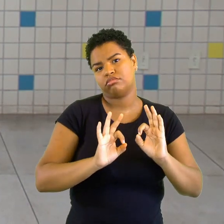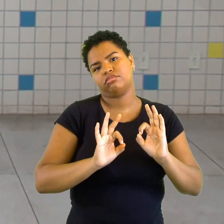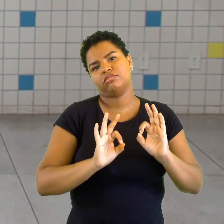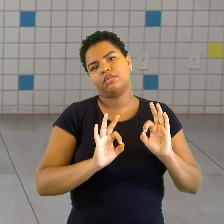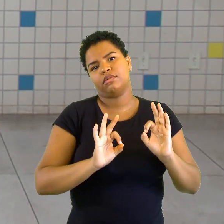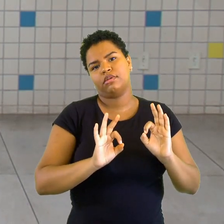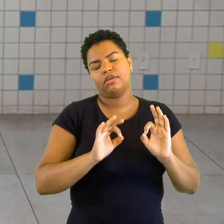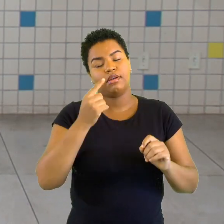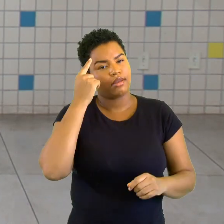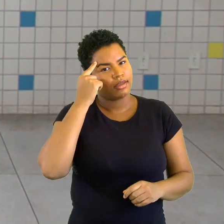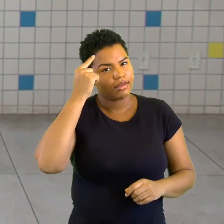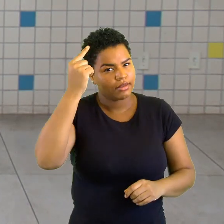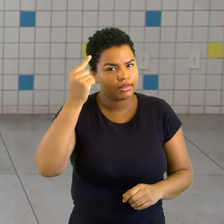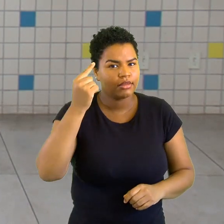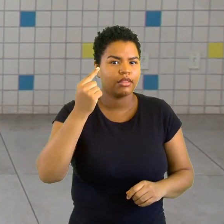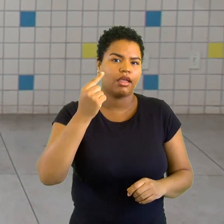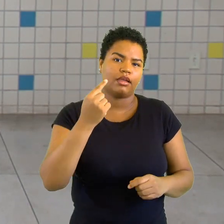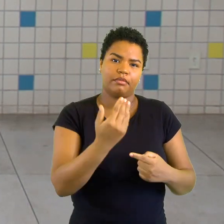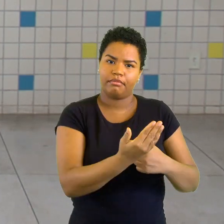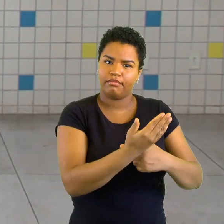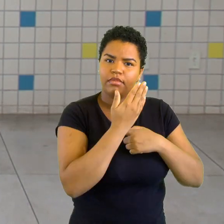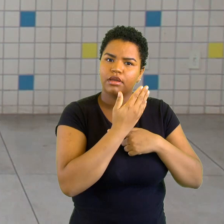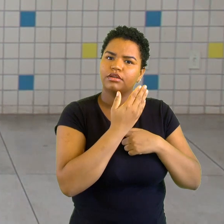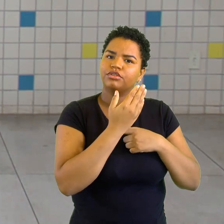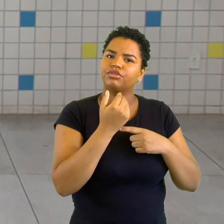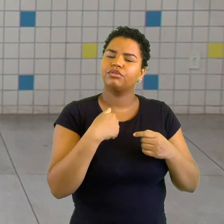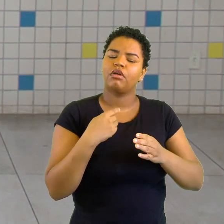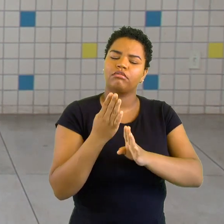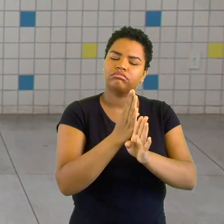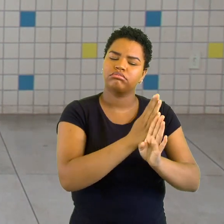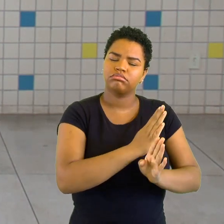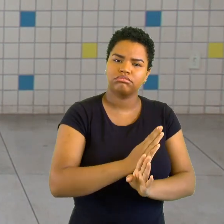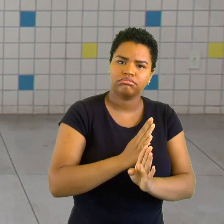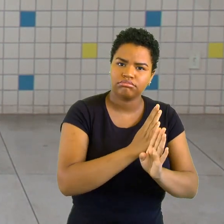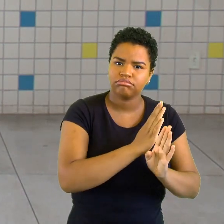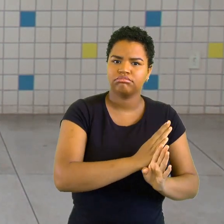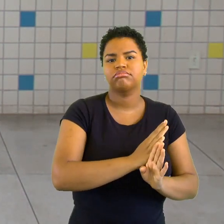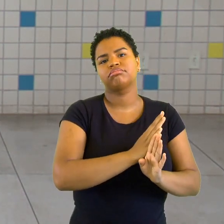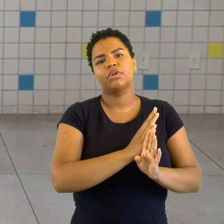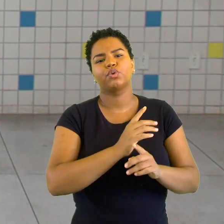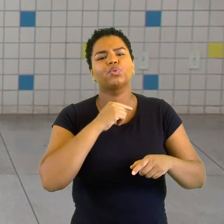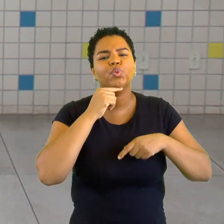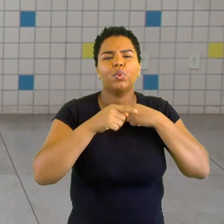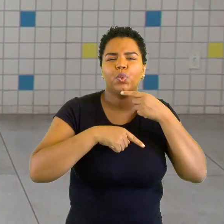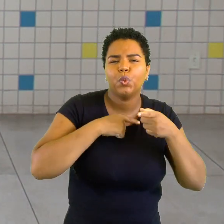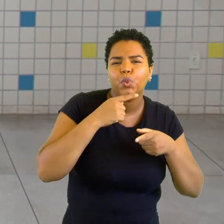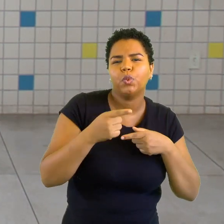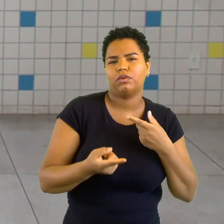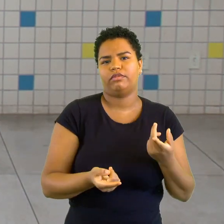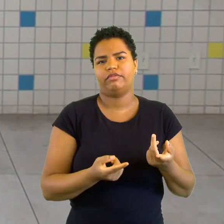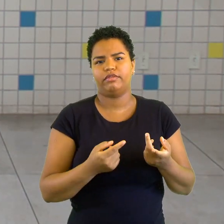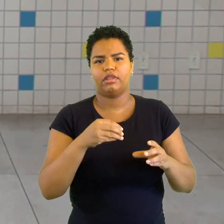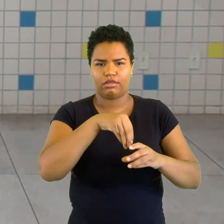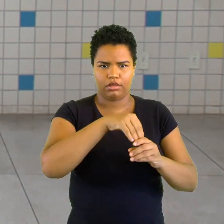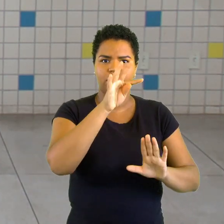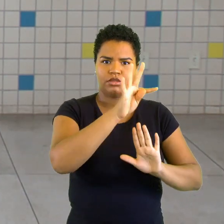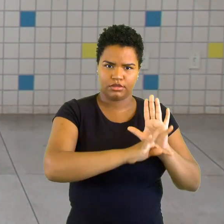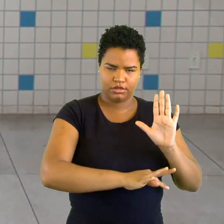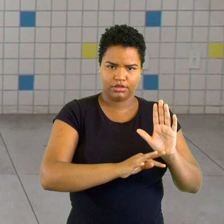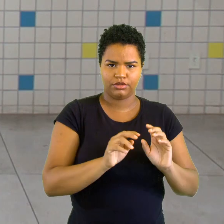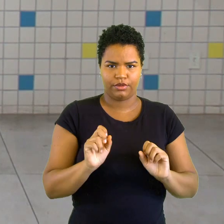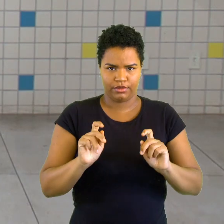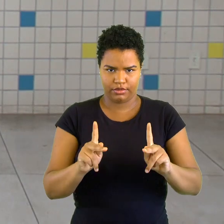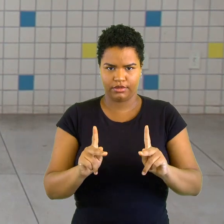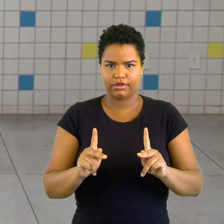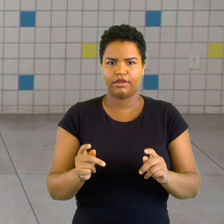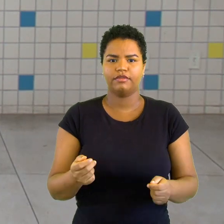ideias para que ajudarão vocês a solucionar muitas vezes as dúvidas que vocês têm no texto, tá, pessoal? Foi um prazer